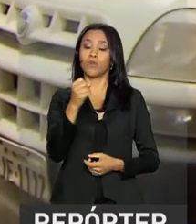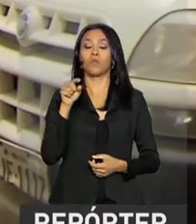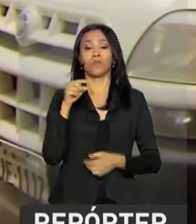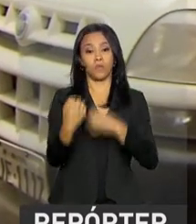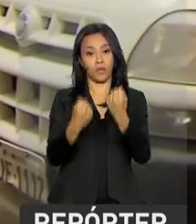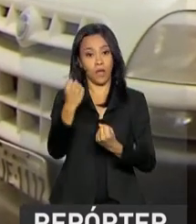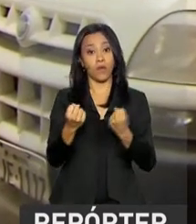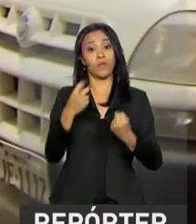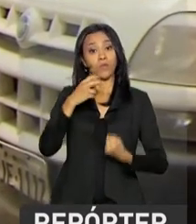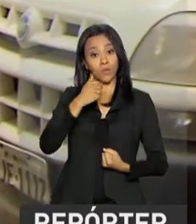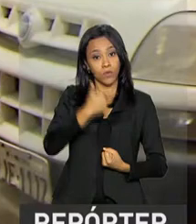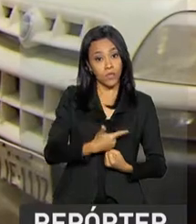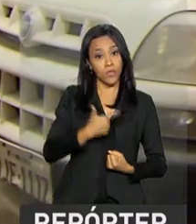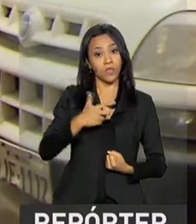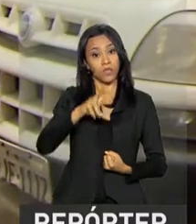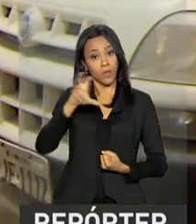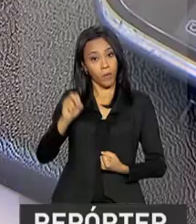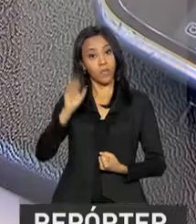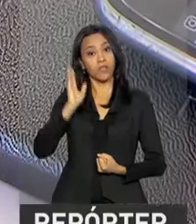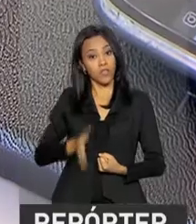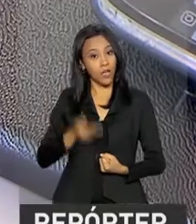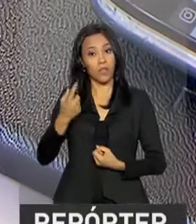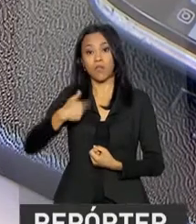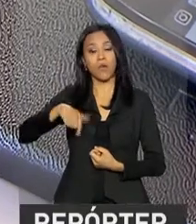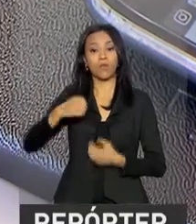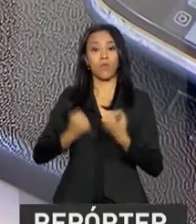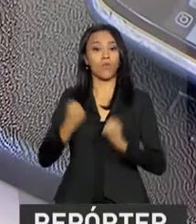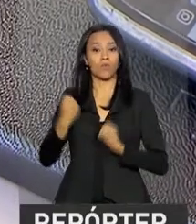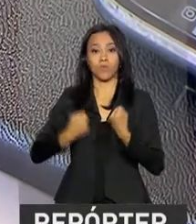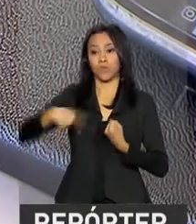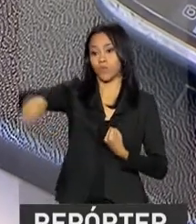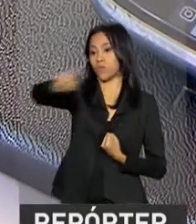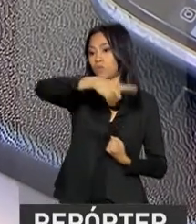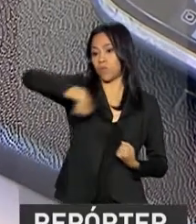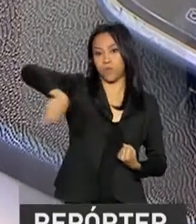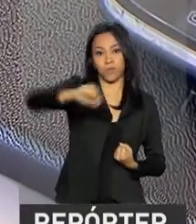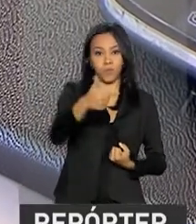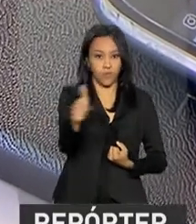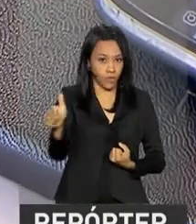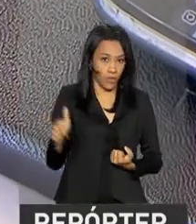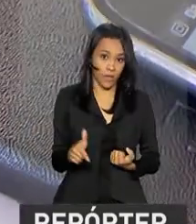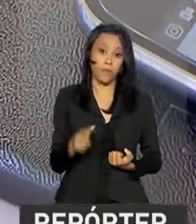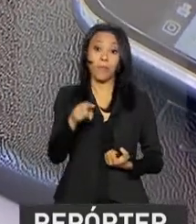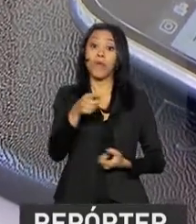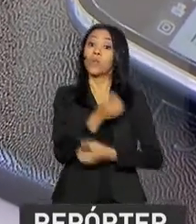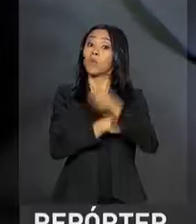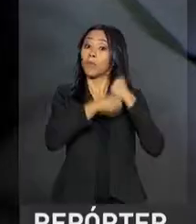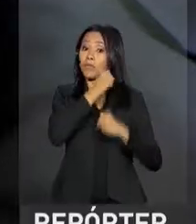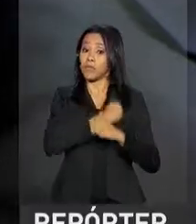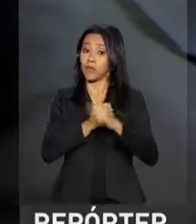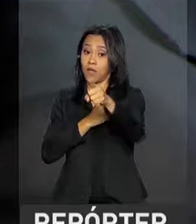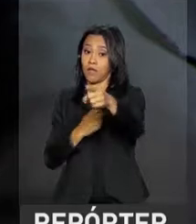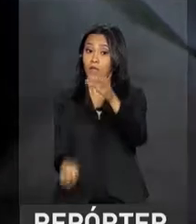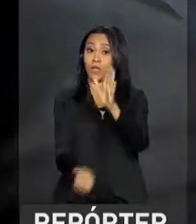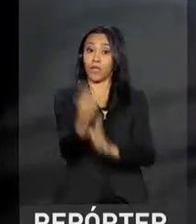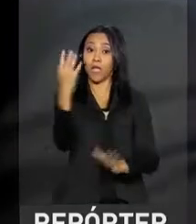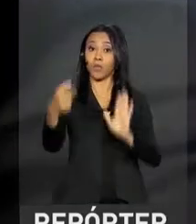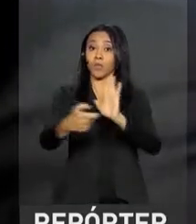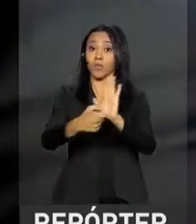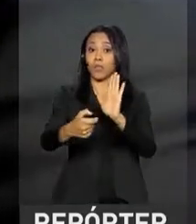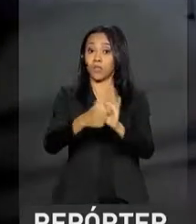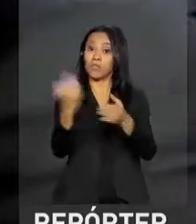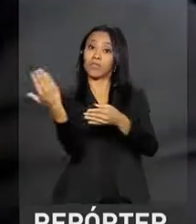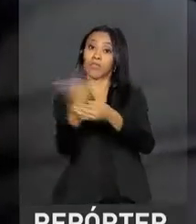já foram retirados de circulação no lugar foi implantado no ano passado o táxi gov o sistema